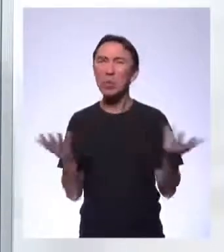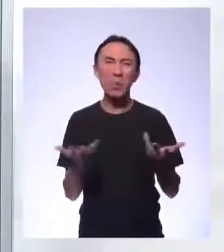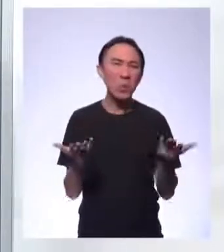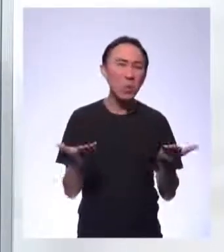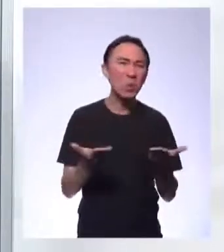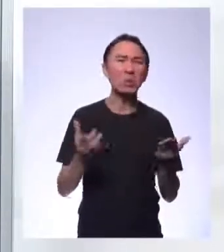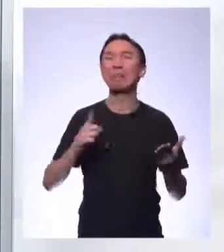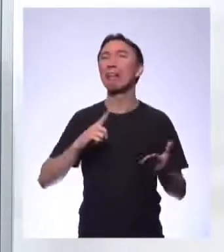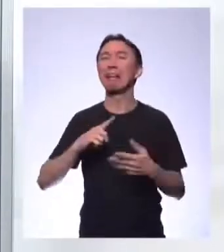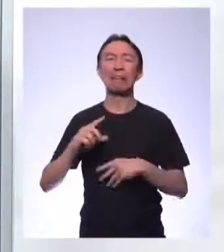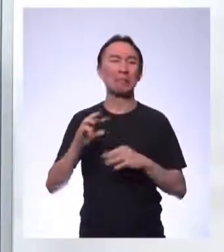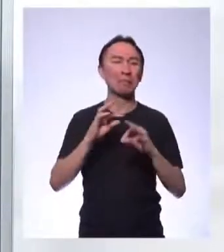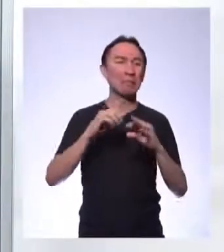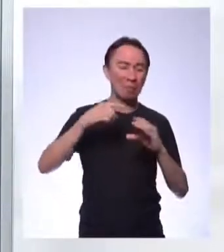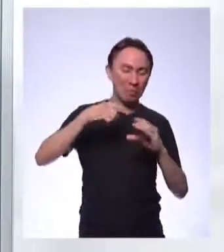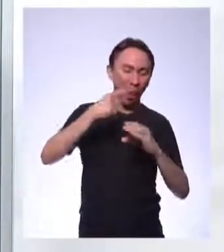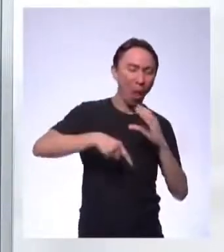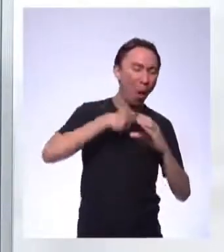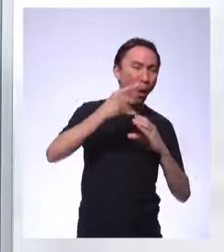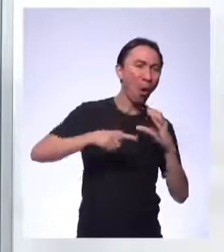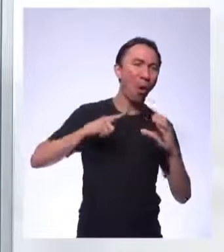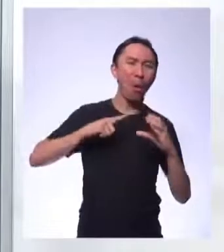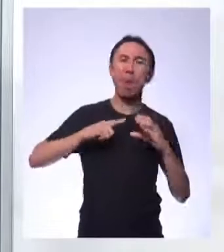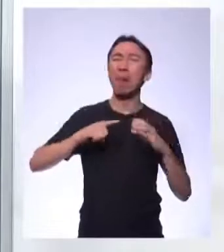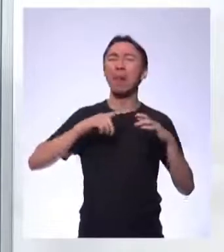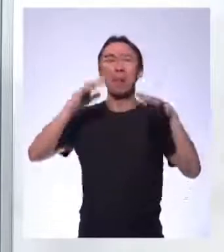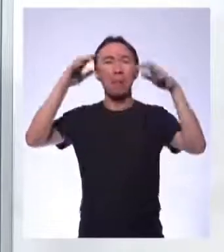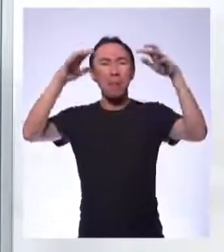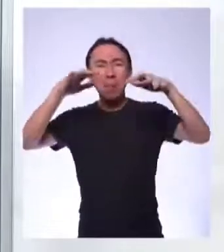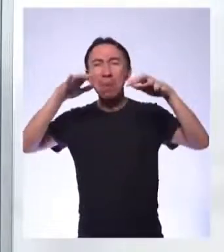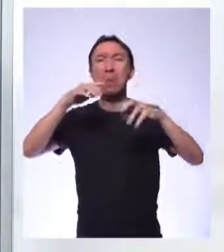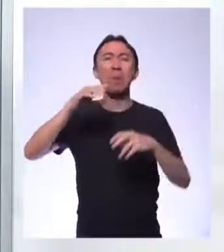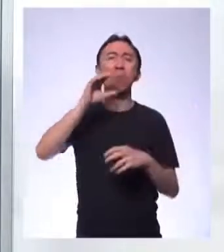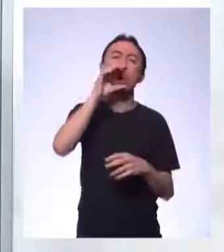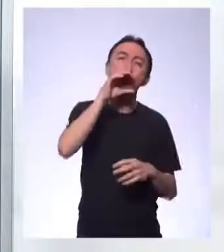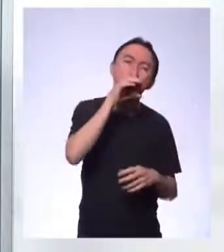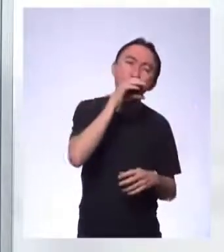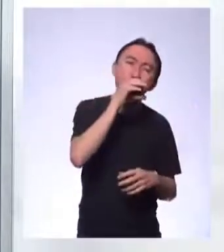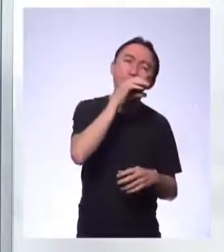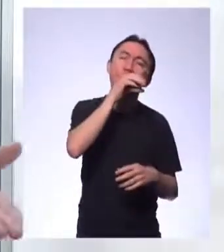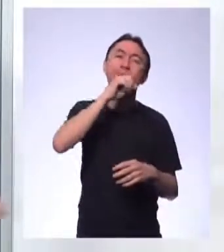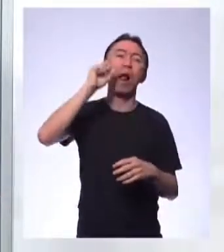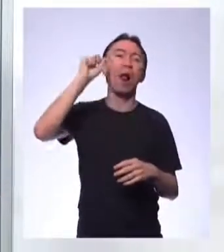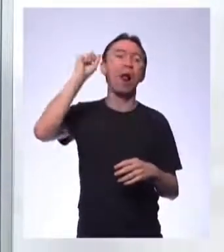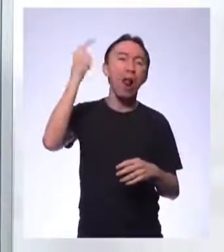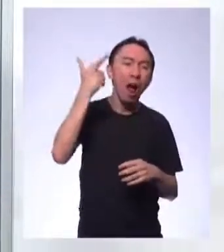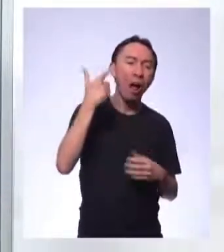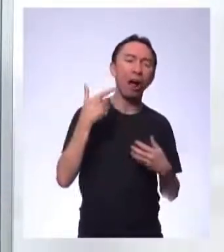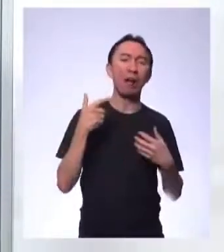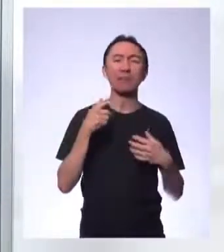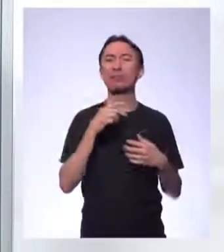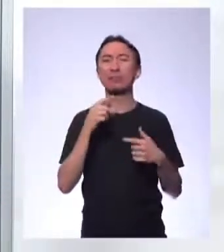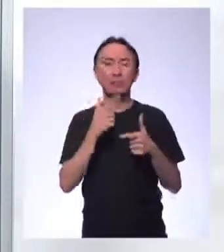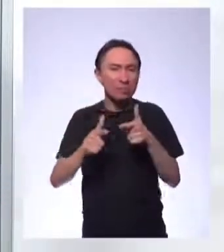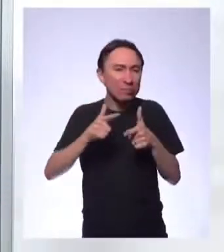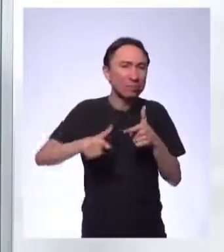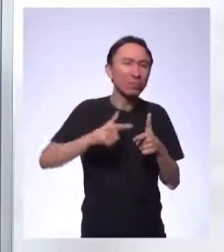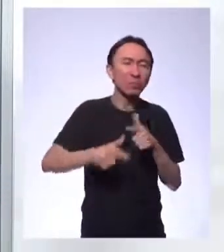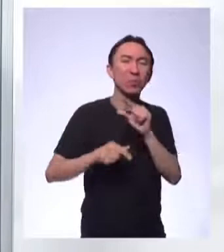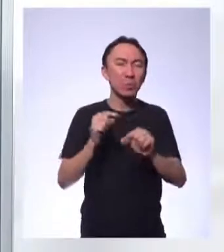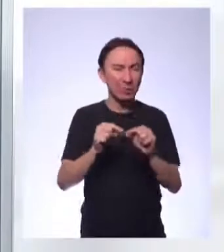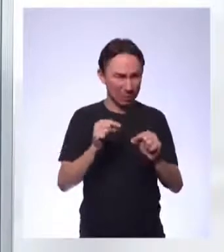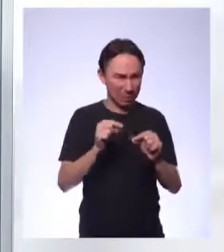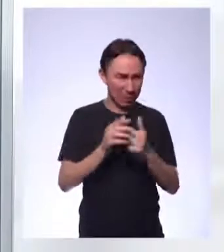é, alguns problemas decorrentes do ciclo da água, enfim. Mas afinal de contas, eu quero que você escreva aí por